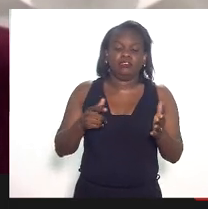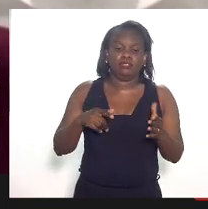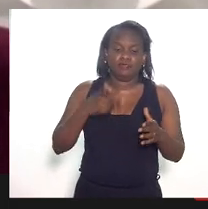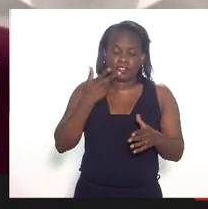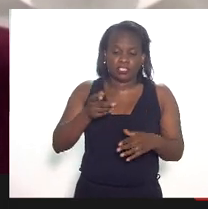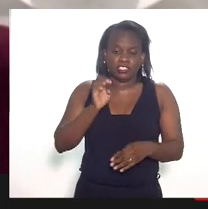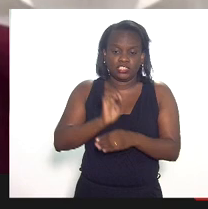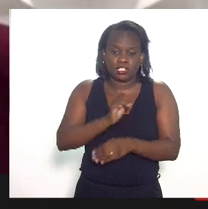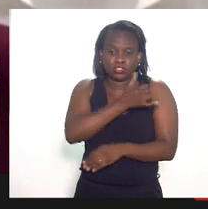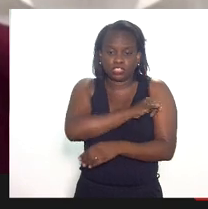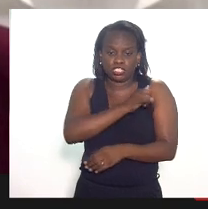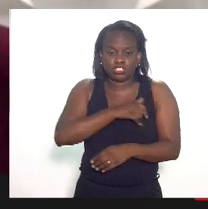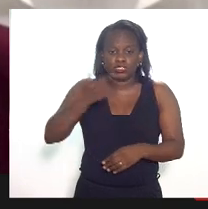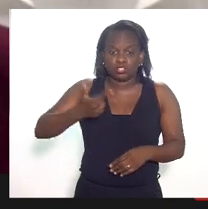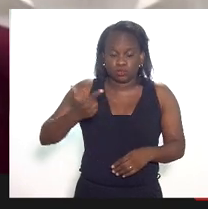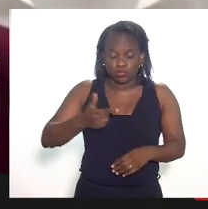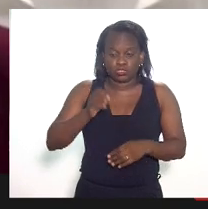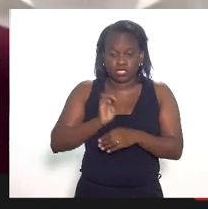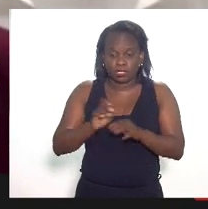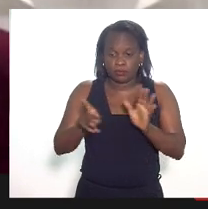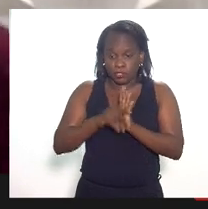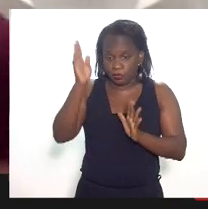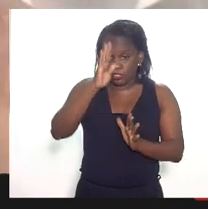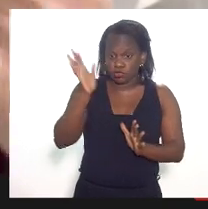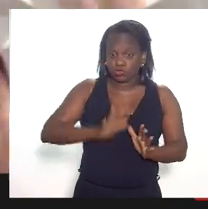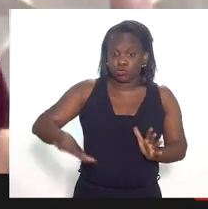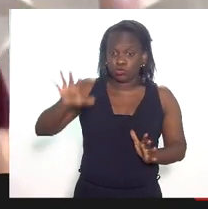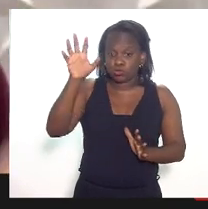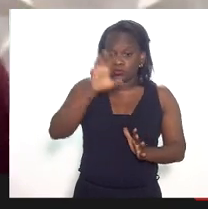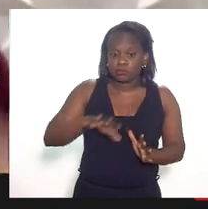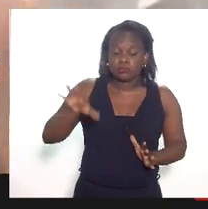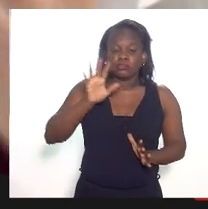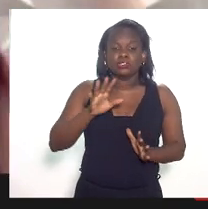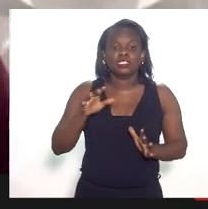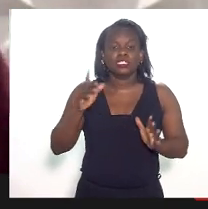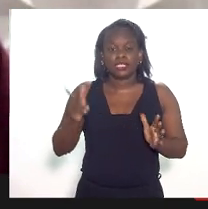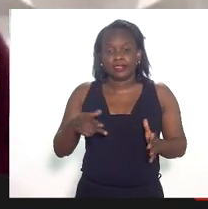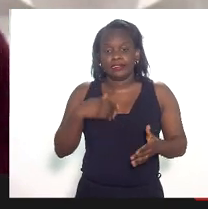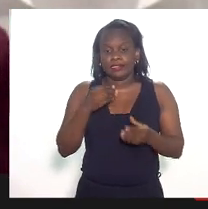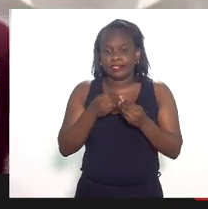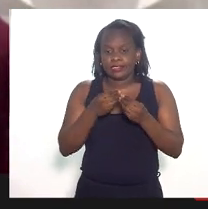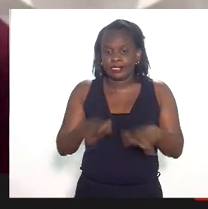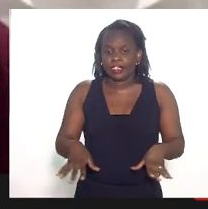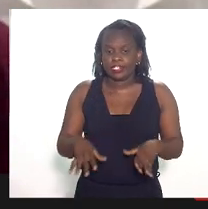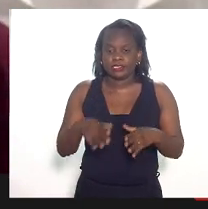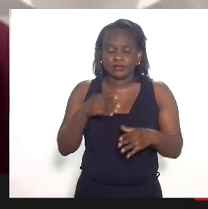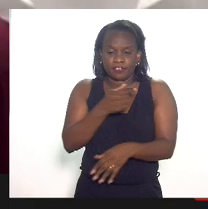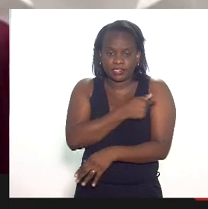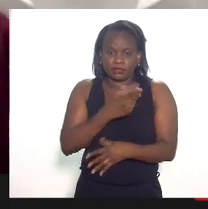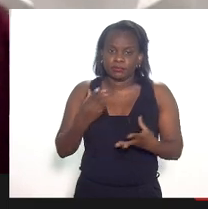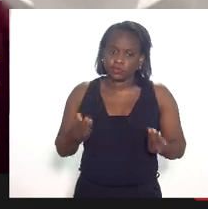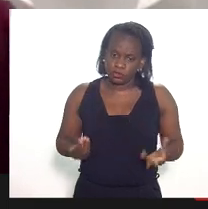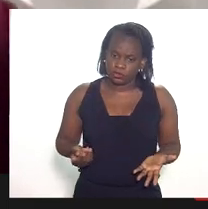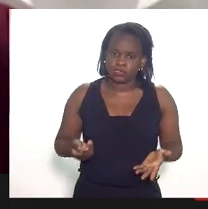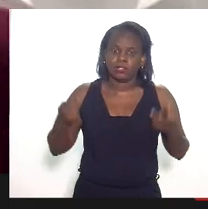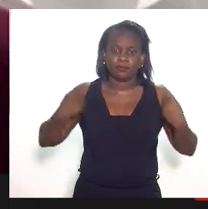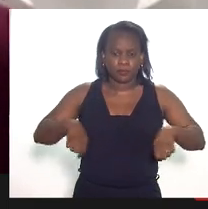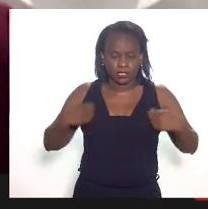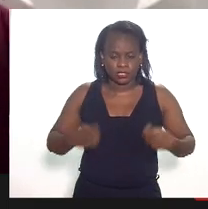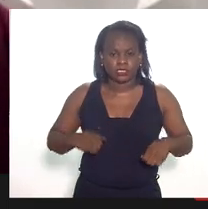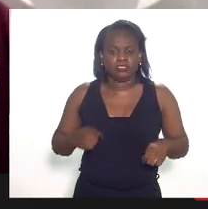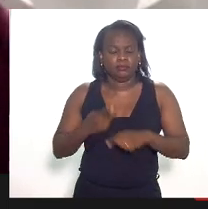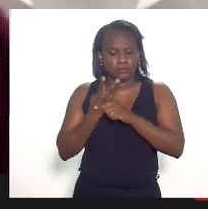do Rio de Janeiro, é o segundo estado da federação que mais desperdiça vacina. Então, a gente tem que